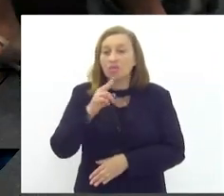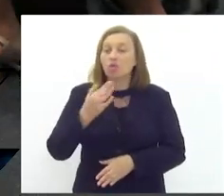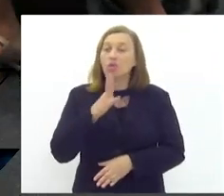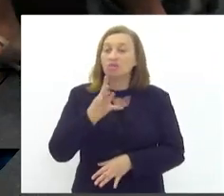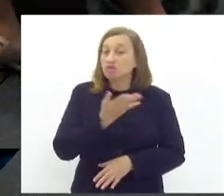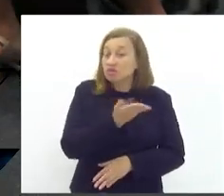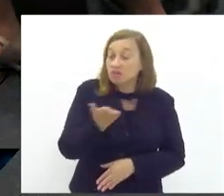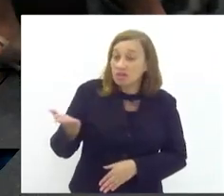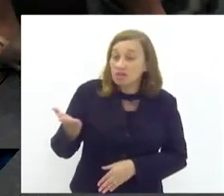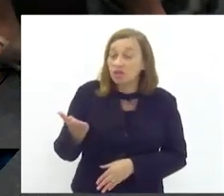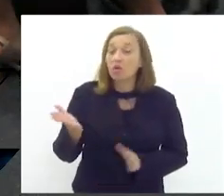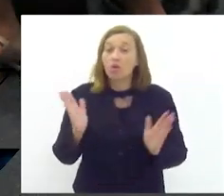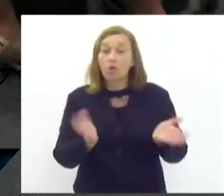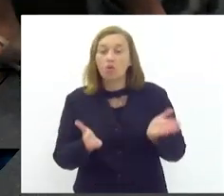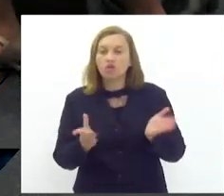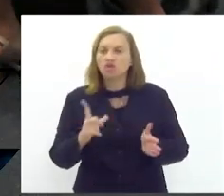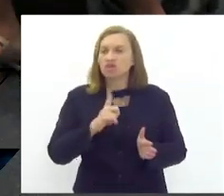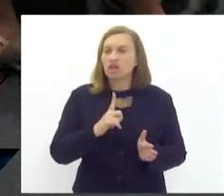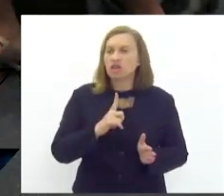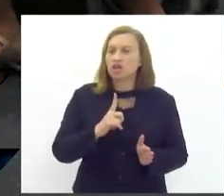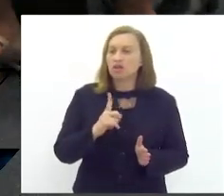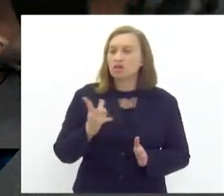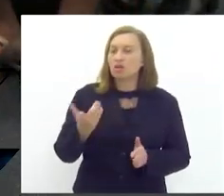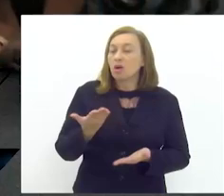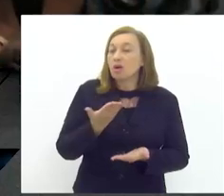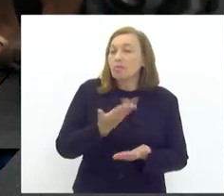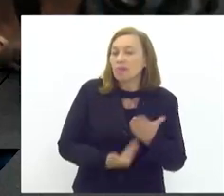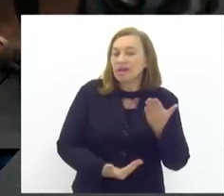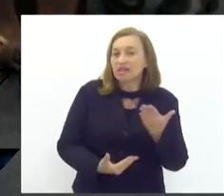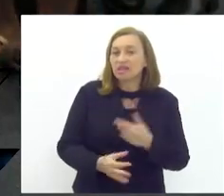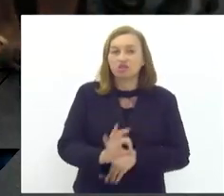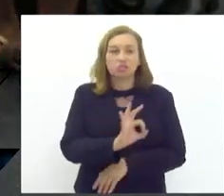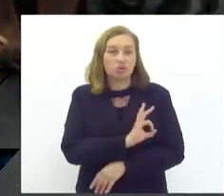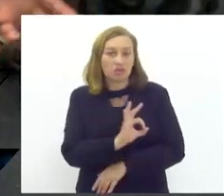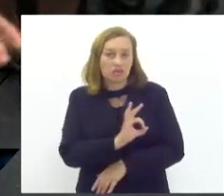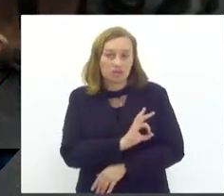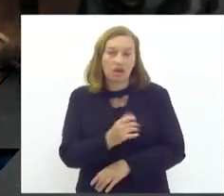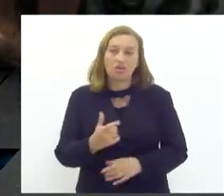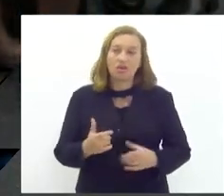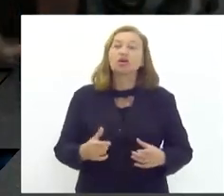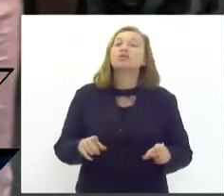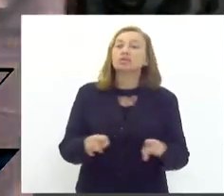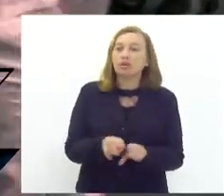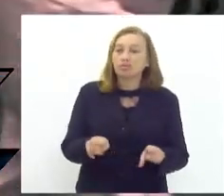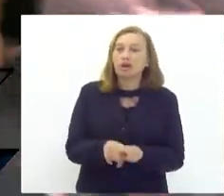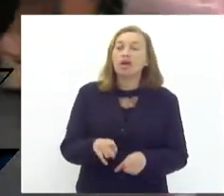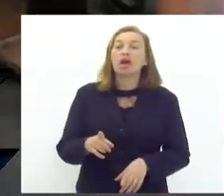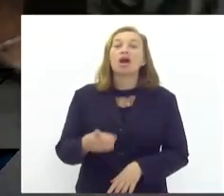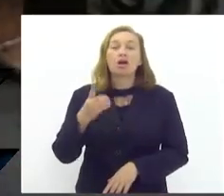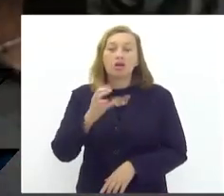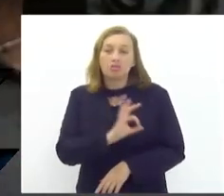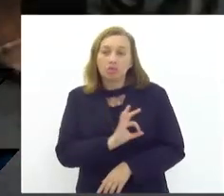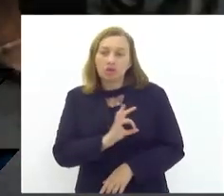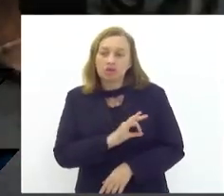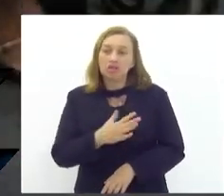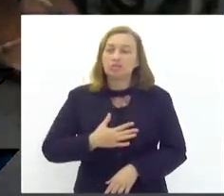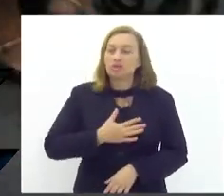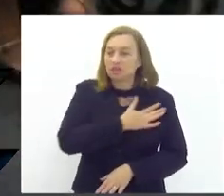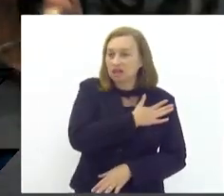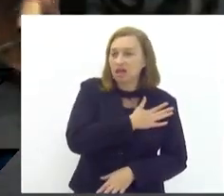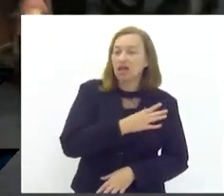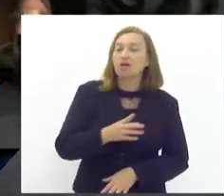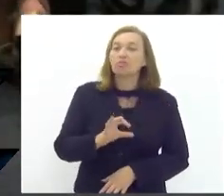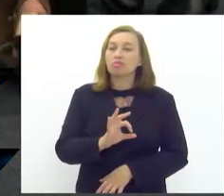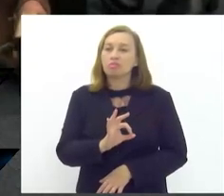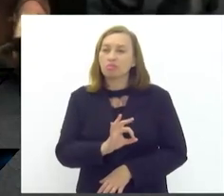todos hoje tem um déficit muito grande de policiais assim como a polícia militar assim como a polícia penal então